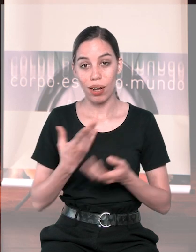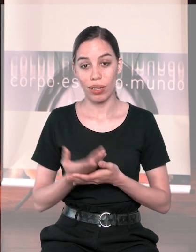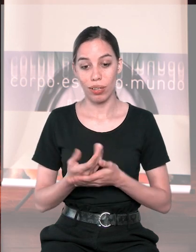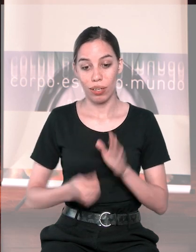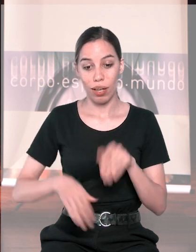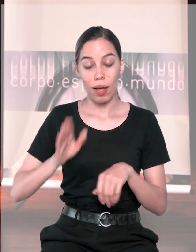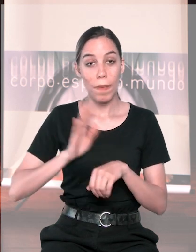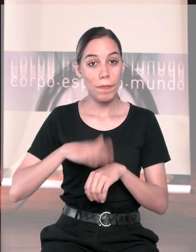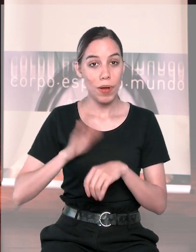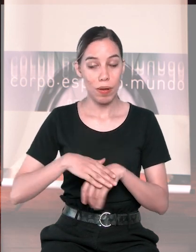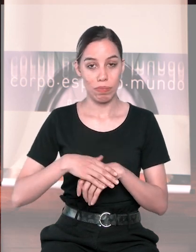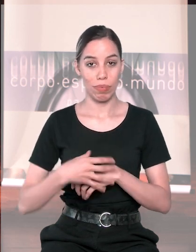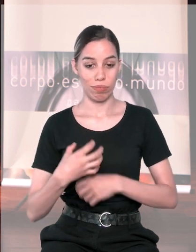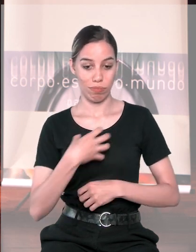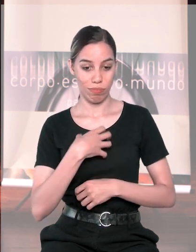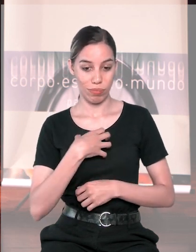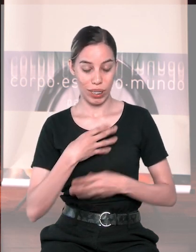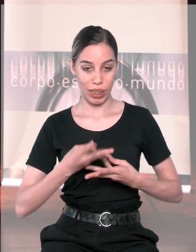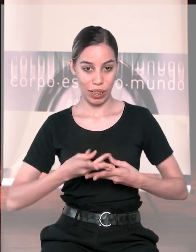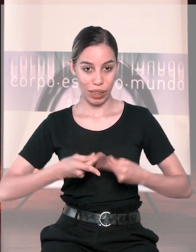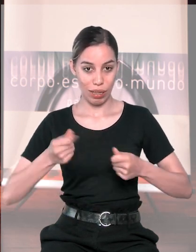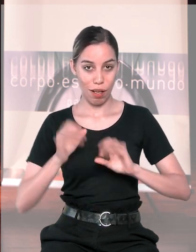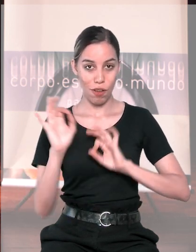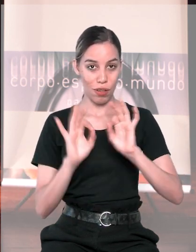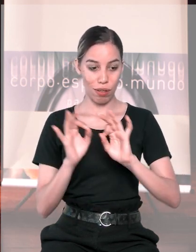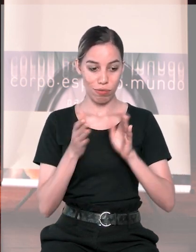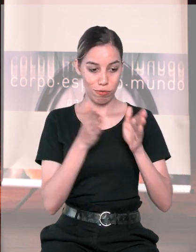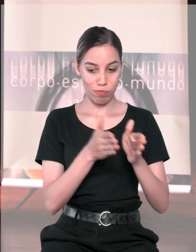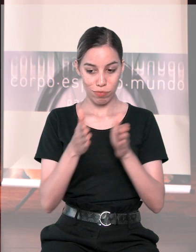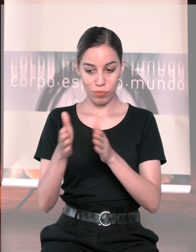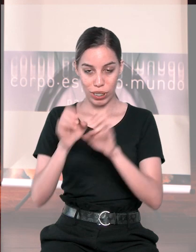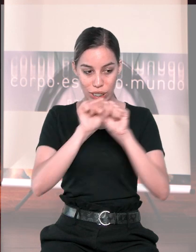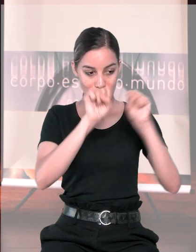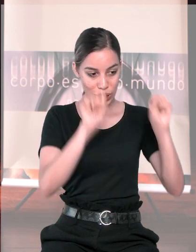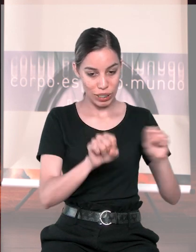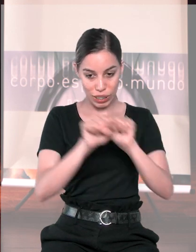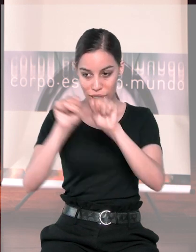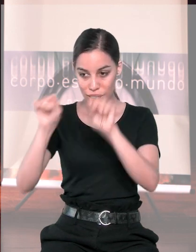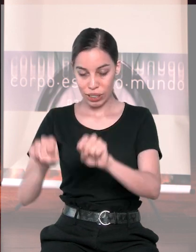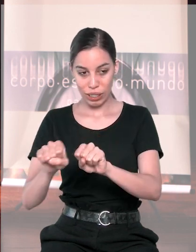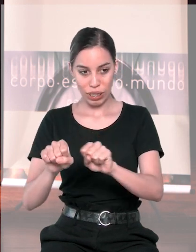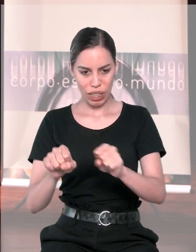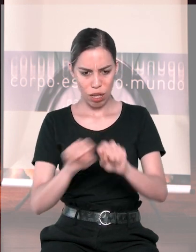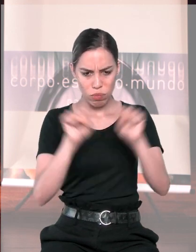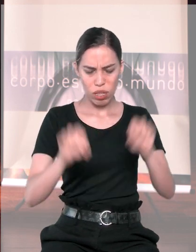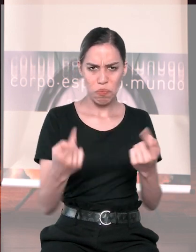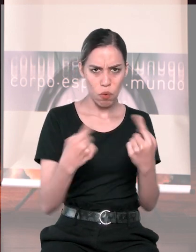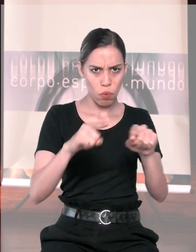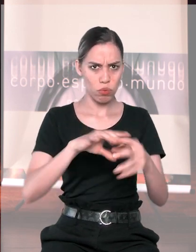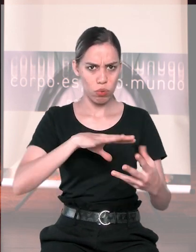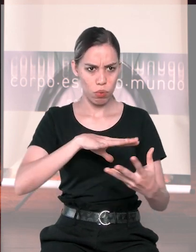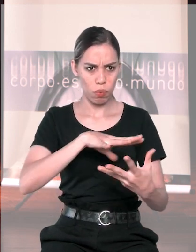própria sensibilidade, ela vai organizando sistemas. Os sistemas, eles não são externos. Não é que é o sistema contra o mundo sensível.